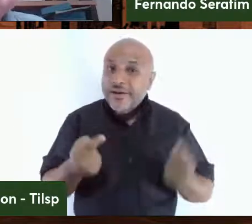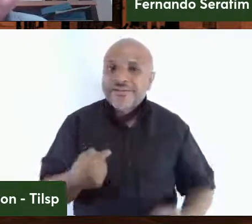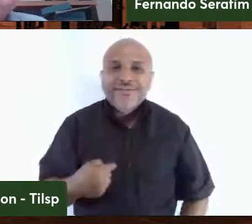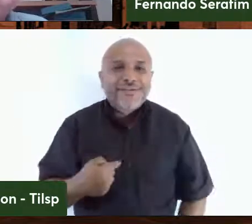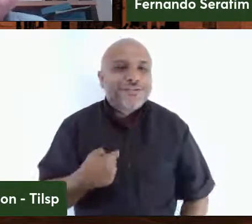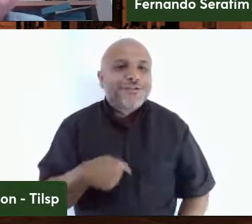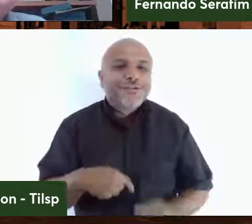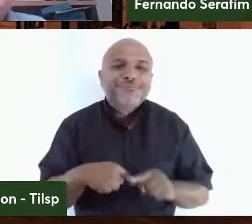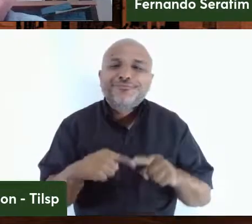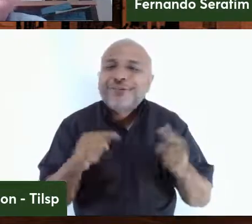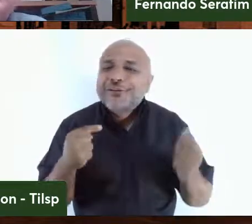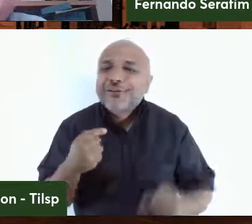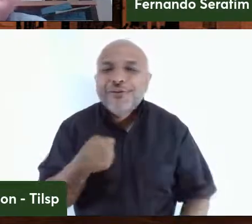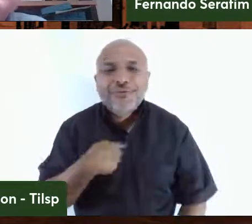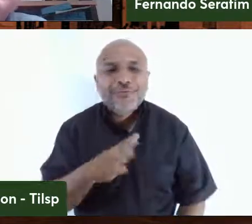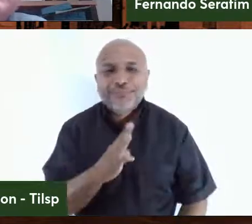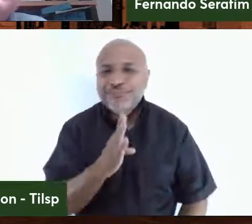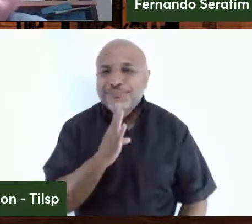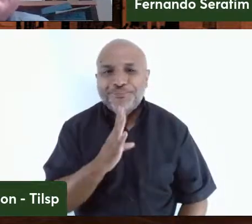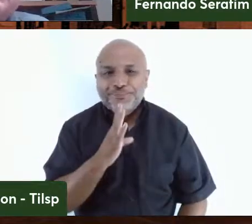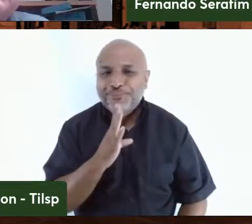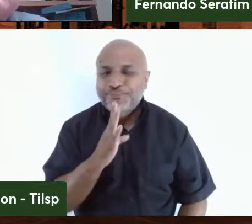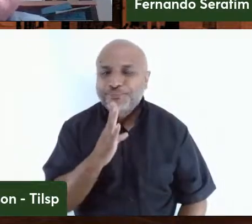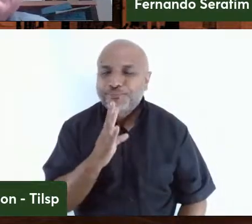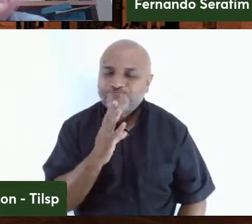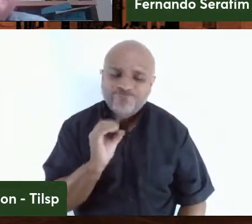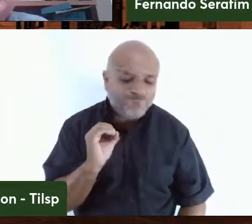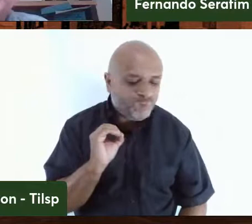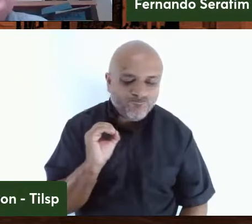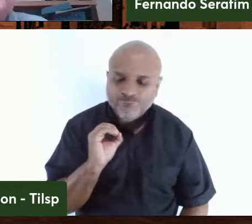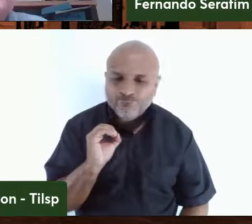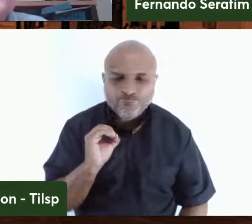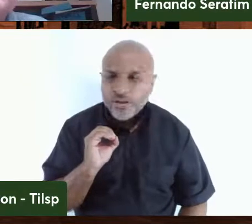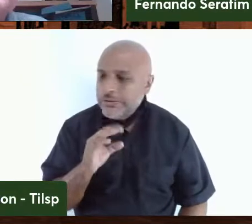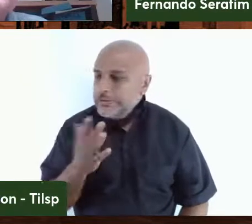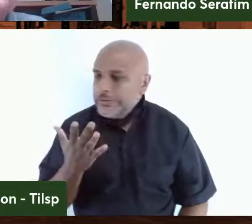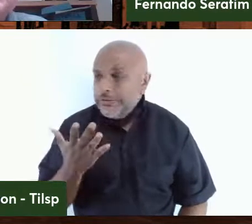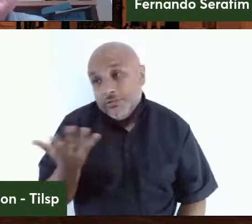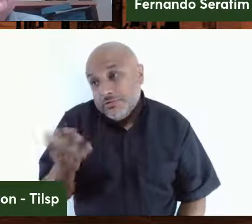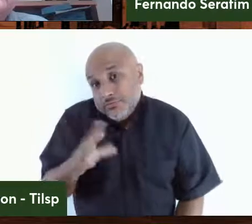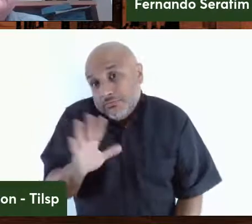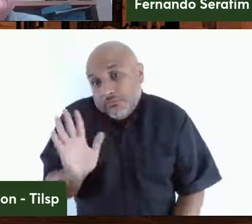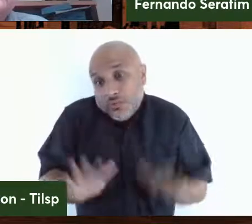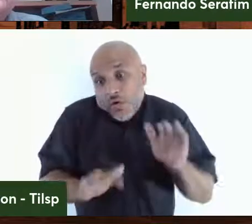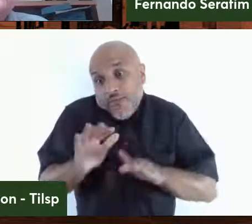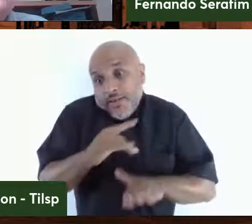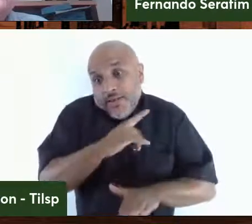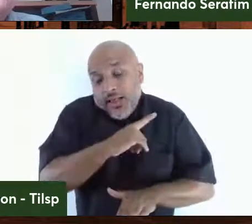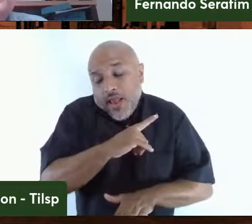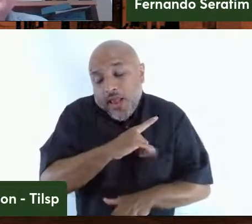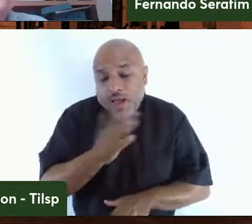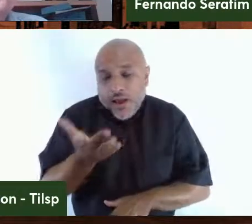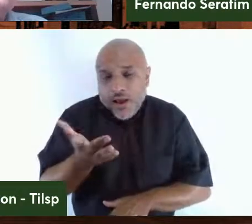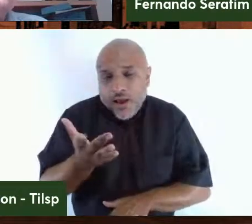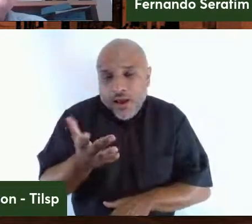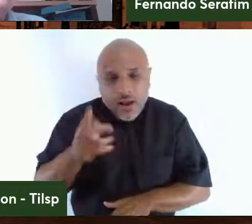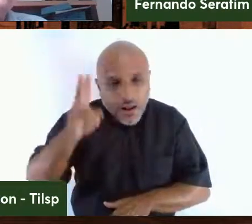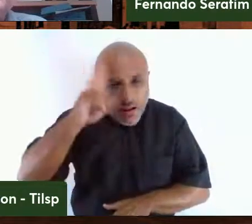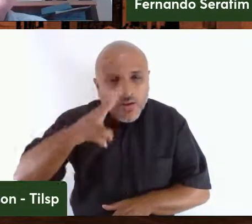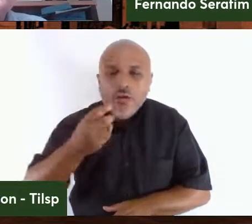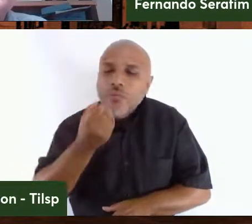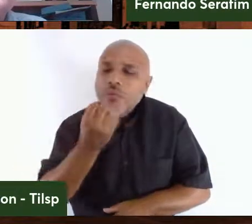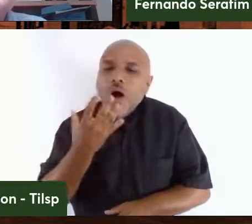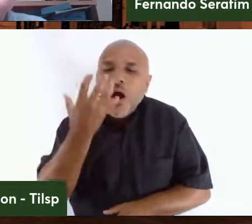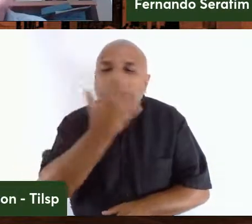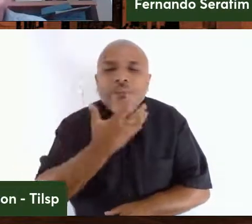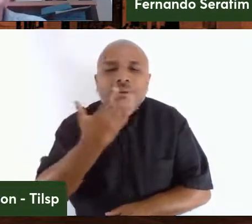conheço, talvez exista, né? Eu não me lembro agora, mas um bom romance com